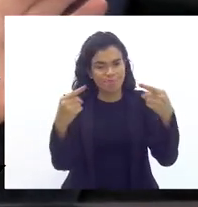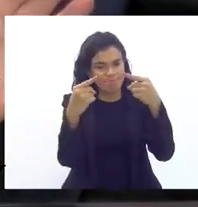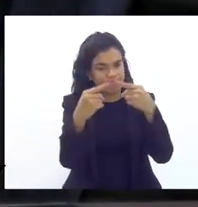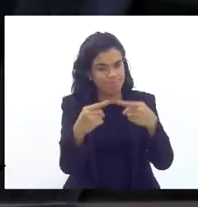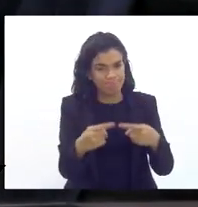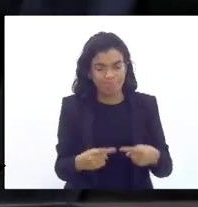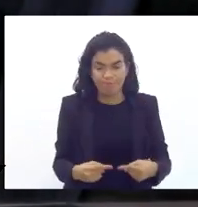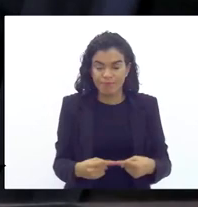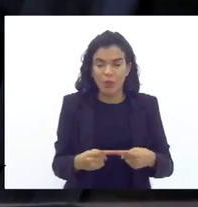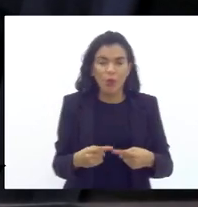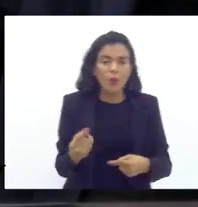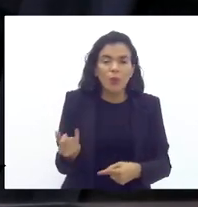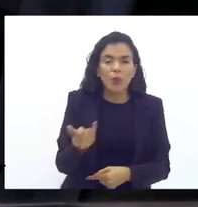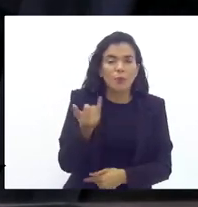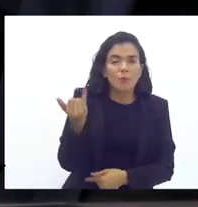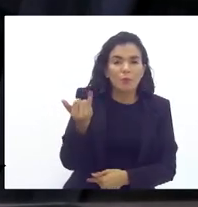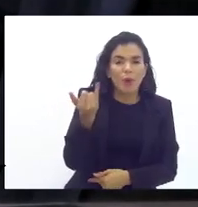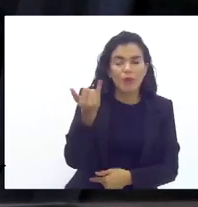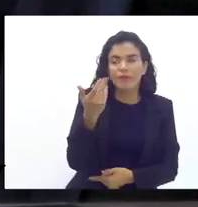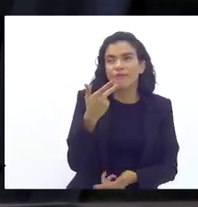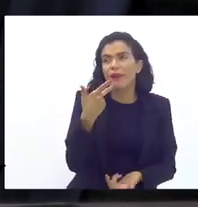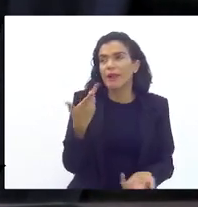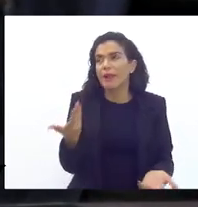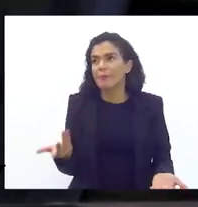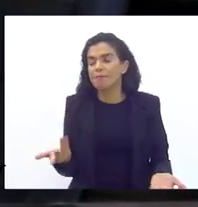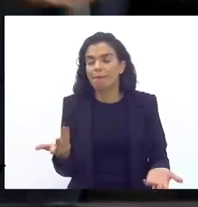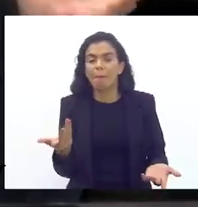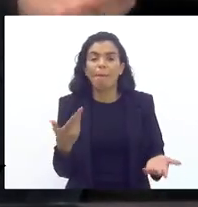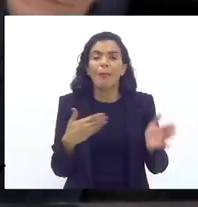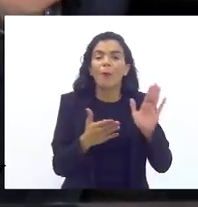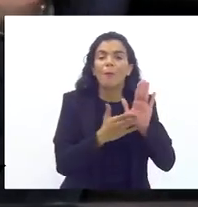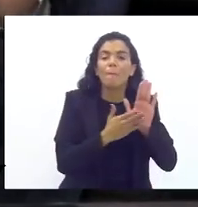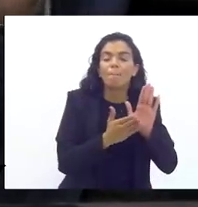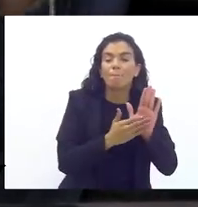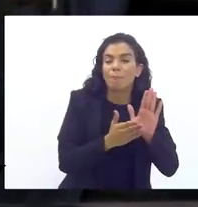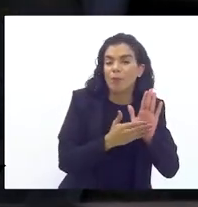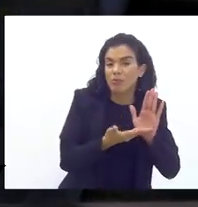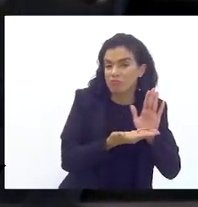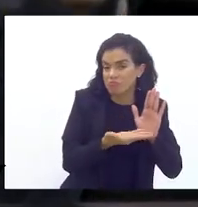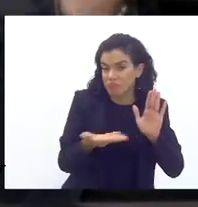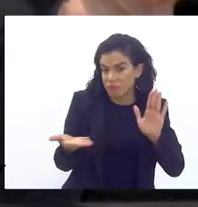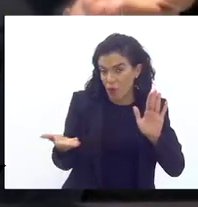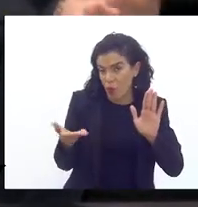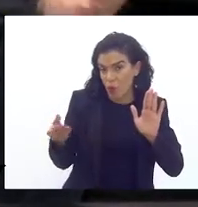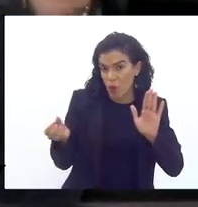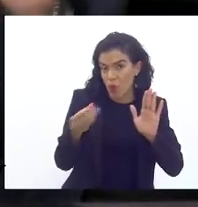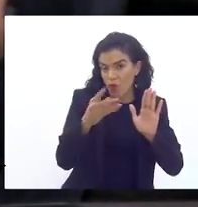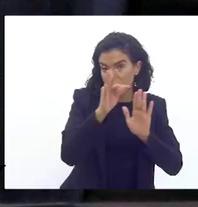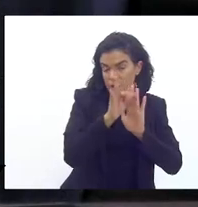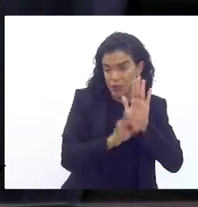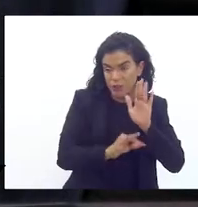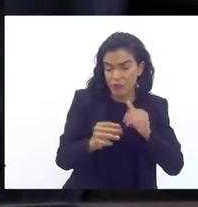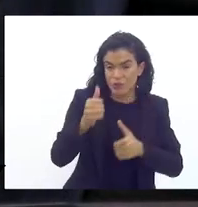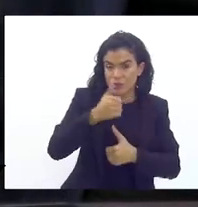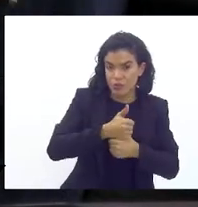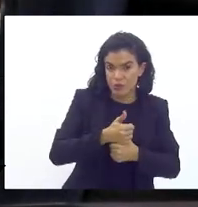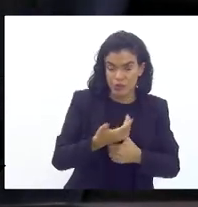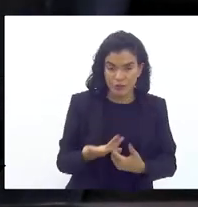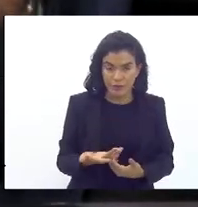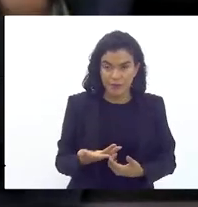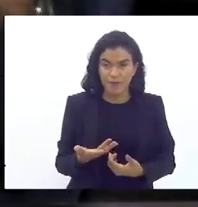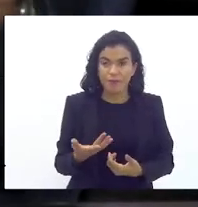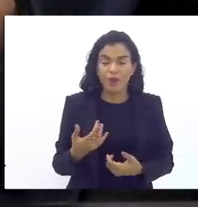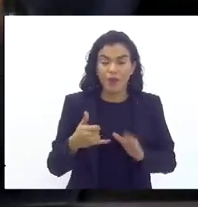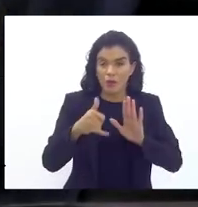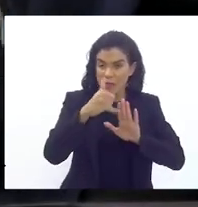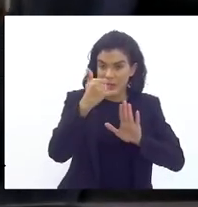não importa que a gente vai dizer assim como propôs o novo substitutivo que o pedido de